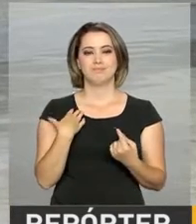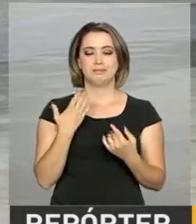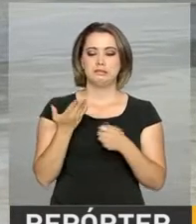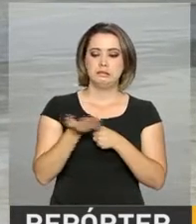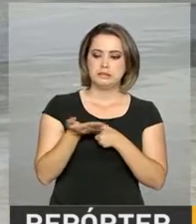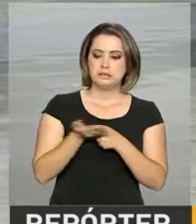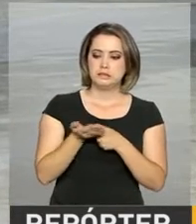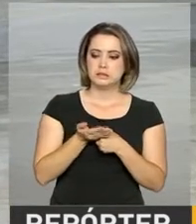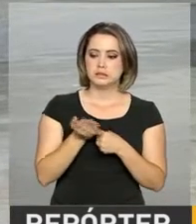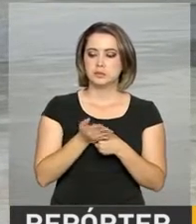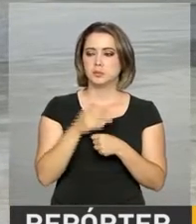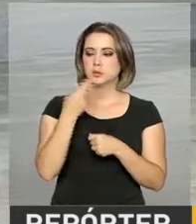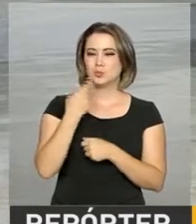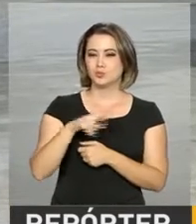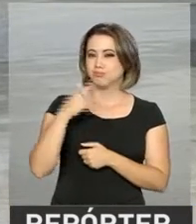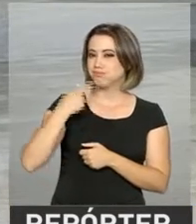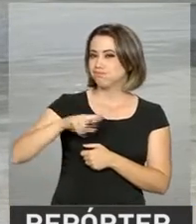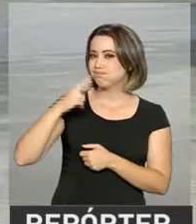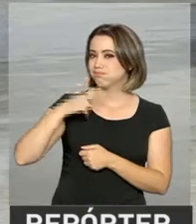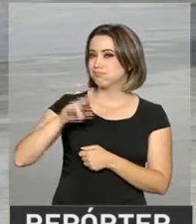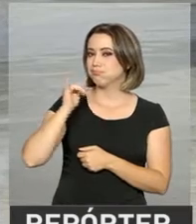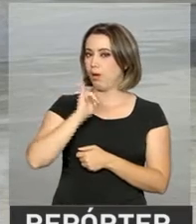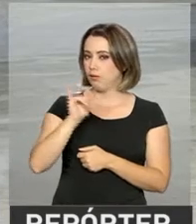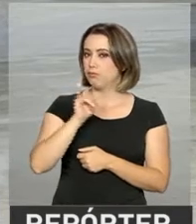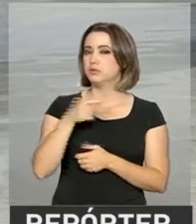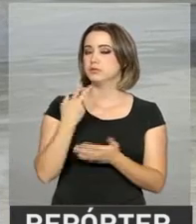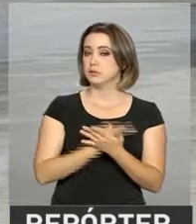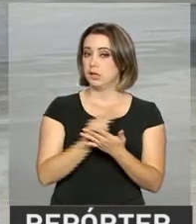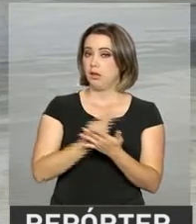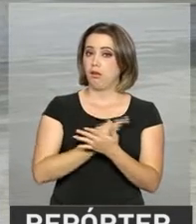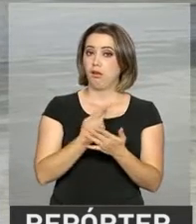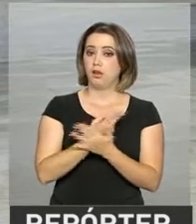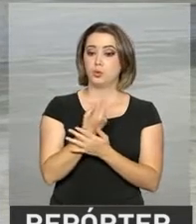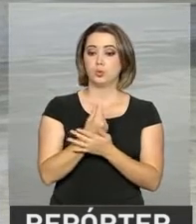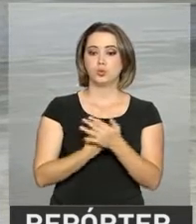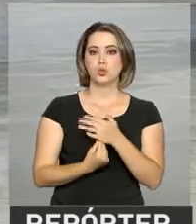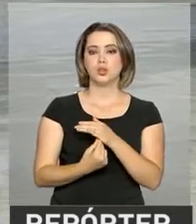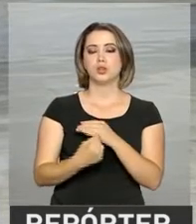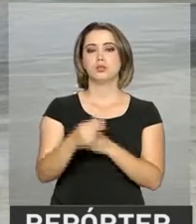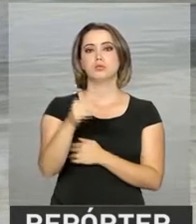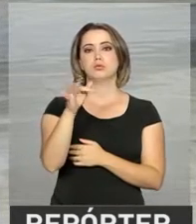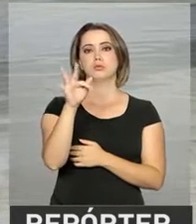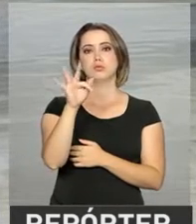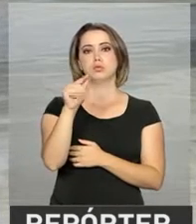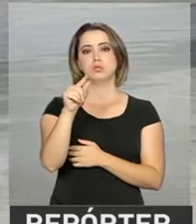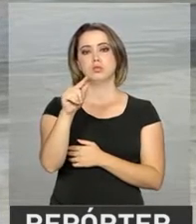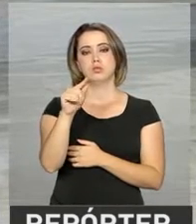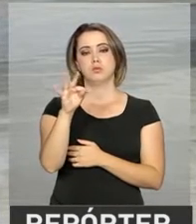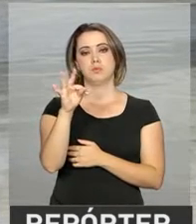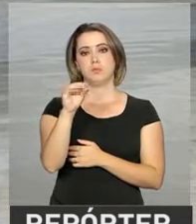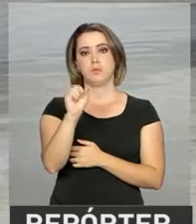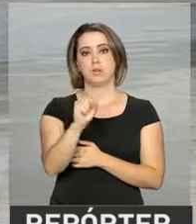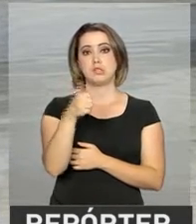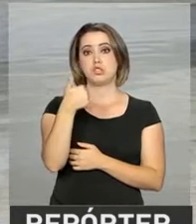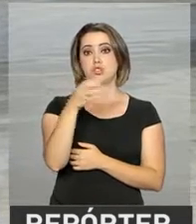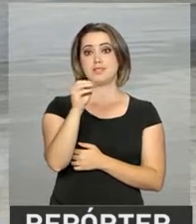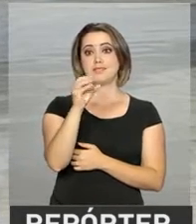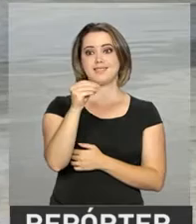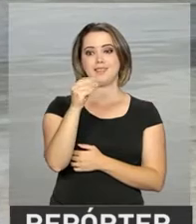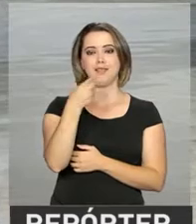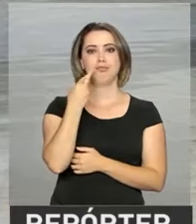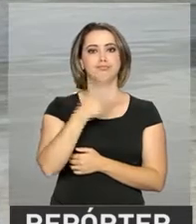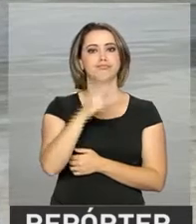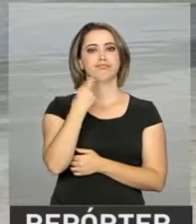média e de denúncias de irregularidades nos depósitos do FGTS é de quase 100 queixas por